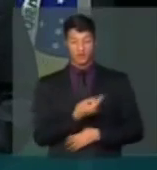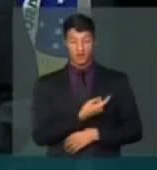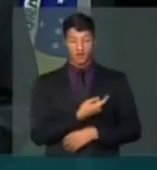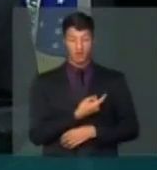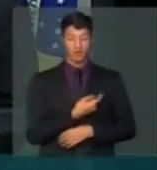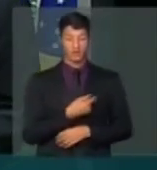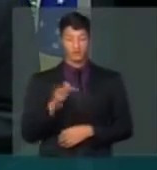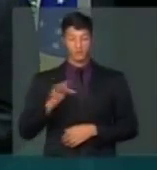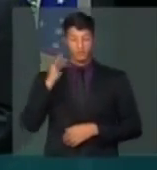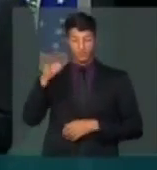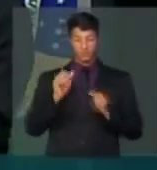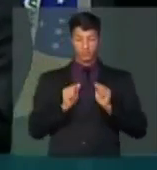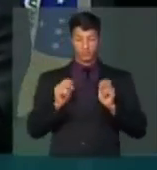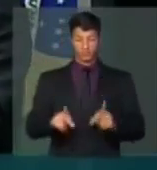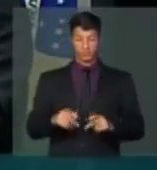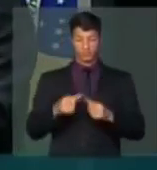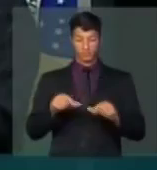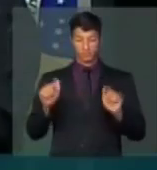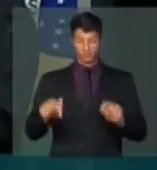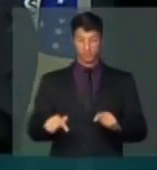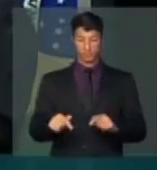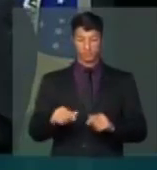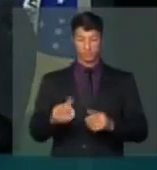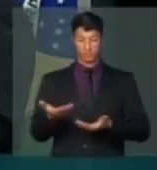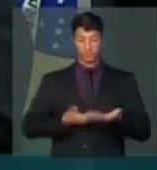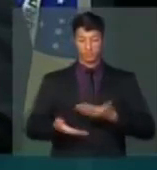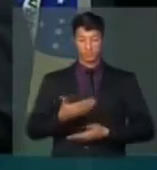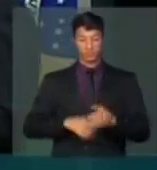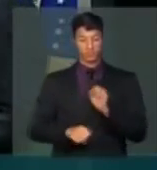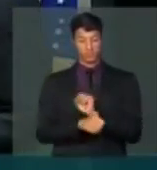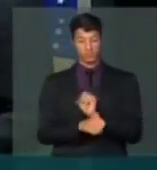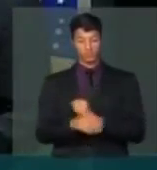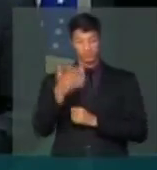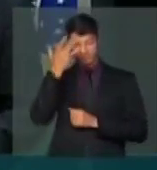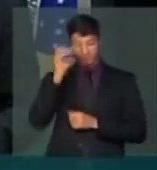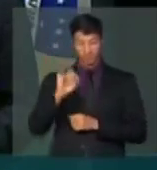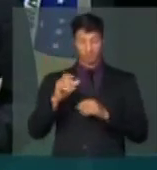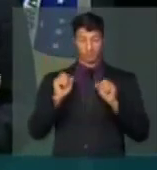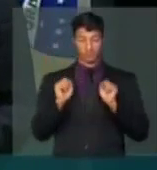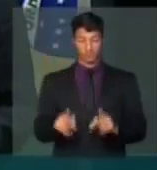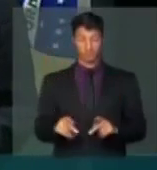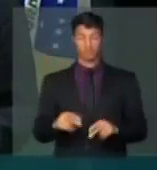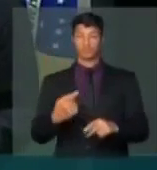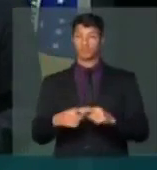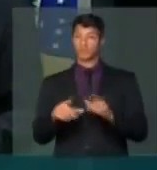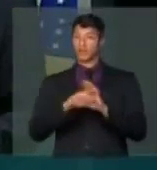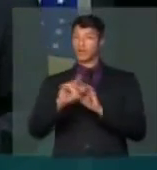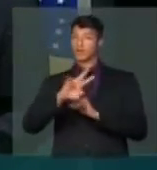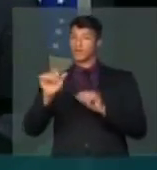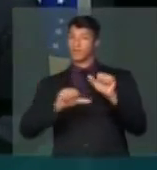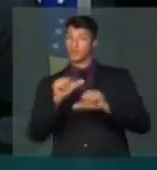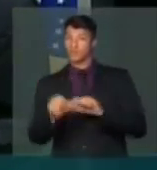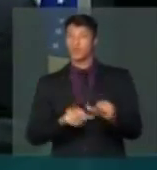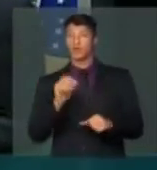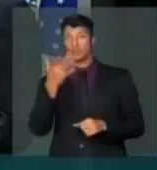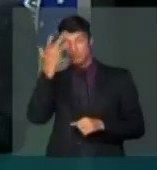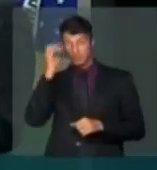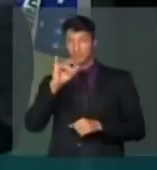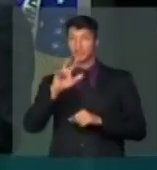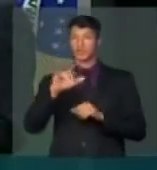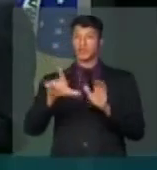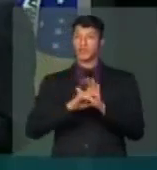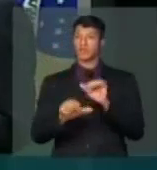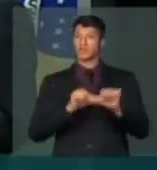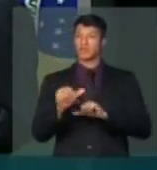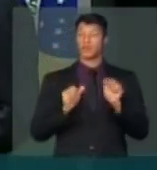nossos futuros aposentados que estão aí num compasso de espera, que não sabem se aposentam porque a lei vai mudar, ou não sabem se a lei vai